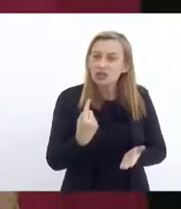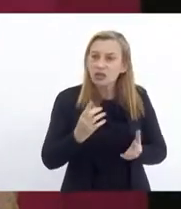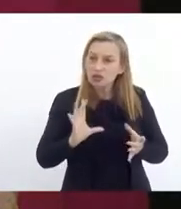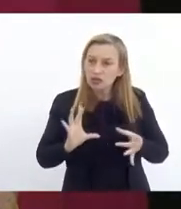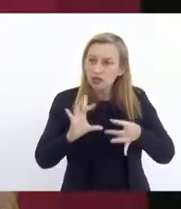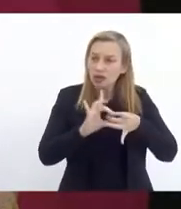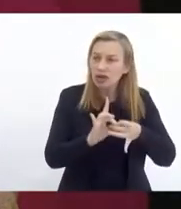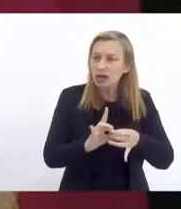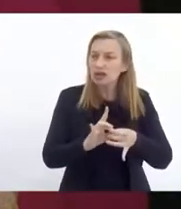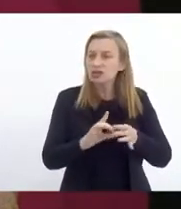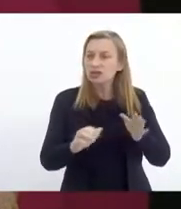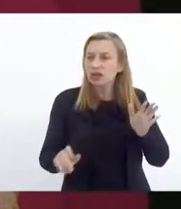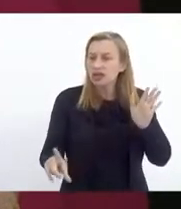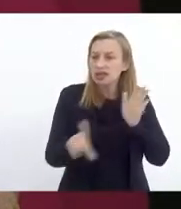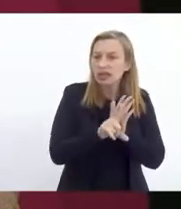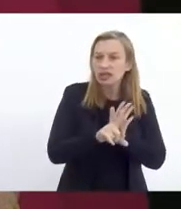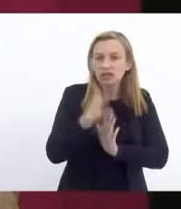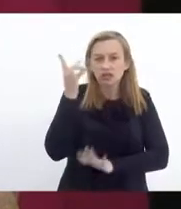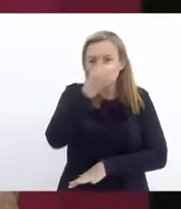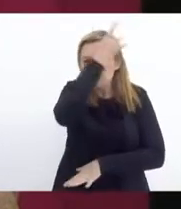do Espírito Santo, nós estaríamos dentro